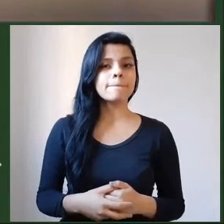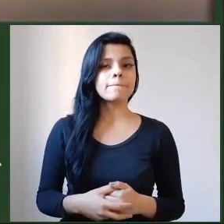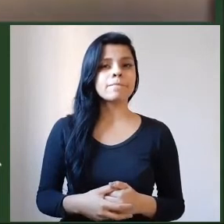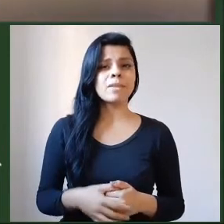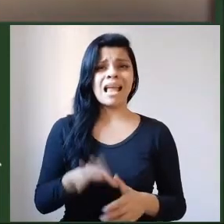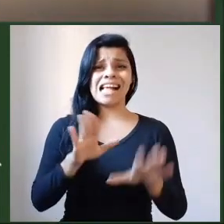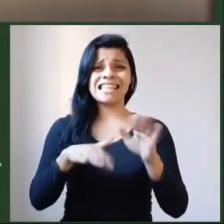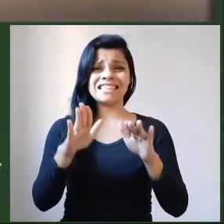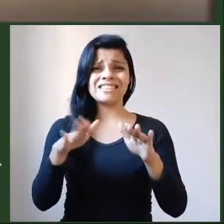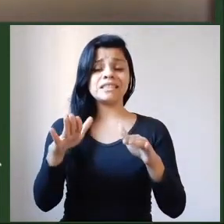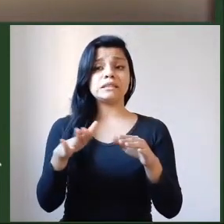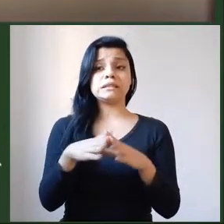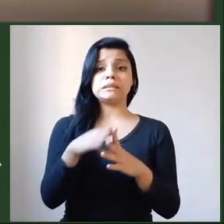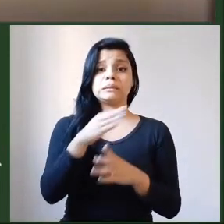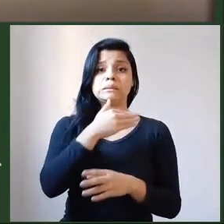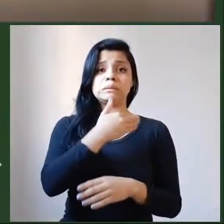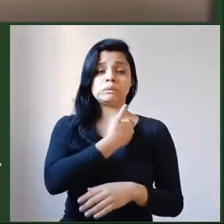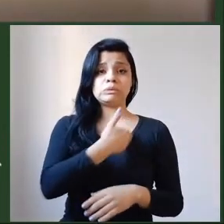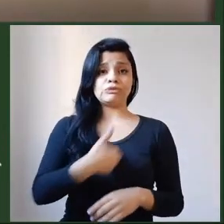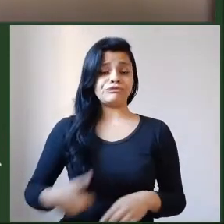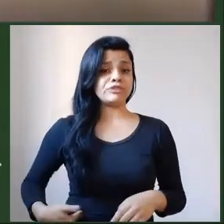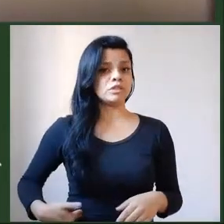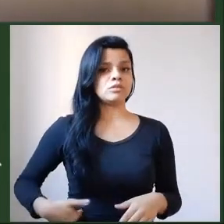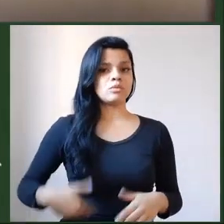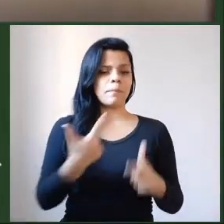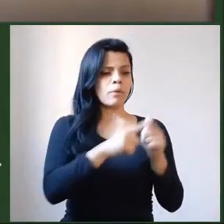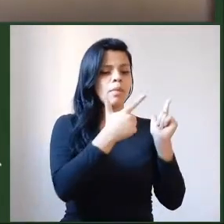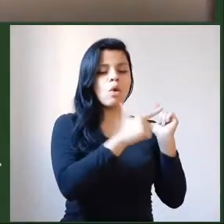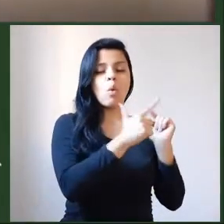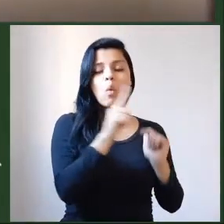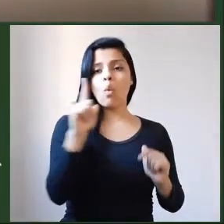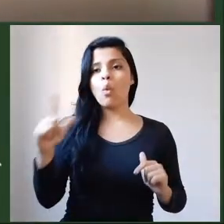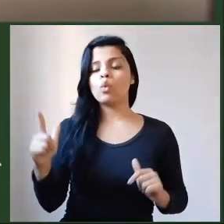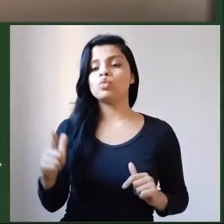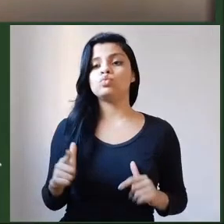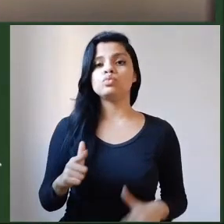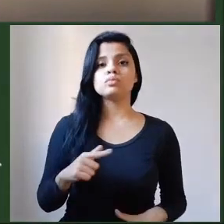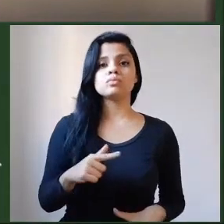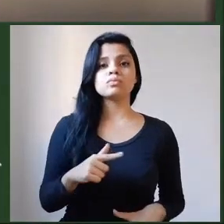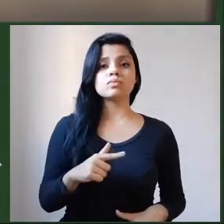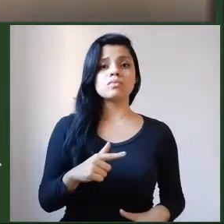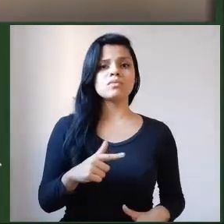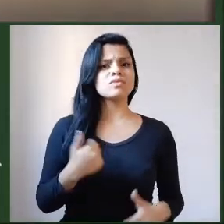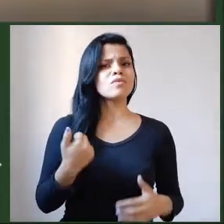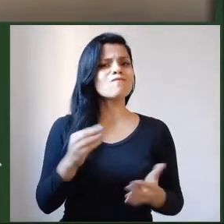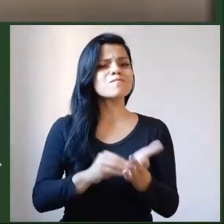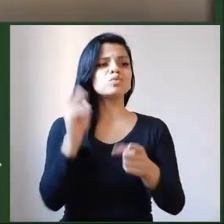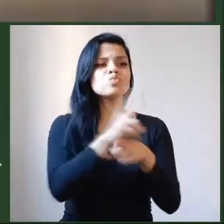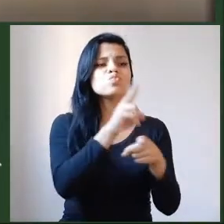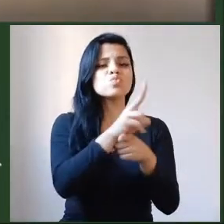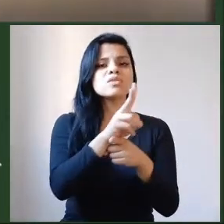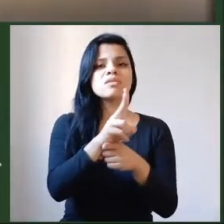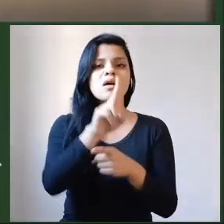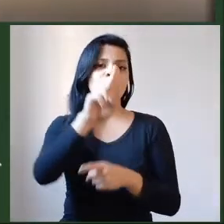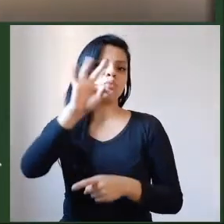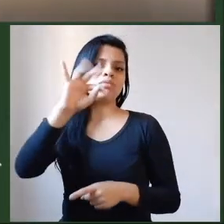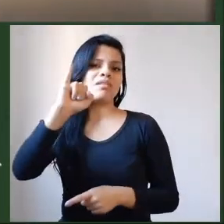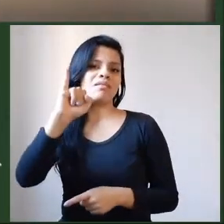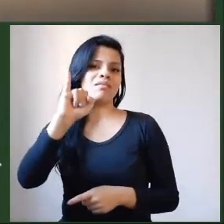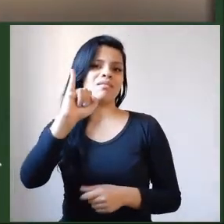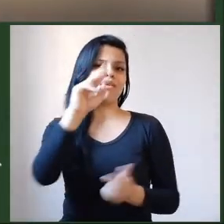UTI, enfim. Então é muito angustiante isso. A gente tem manifestação física dessa ansiedade,